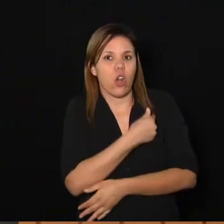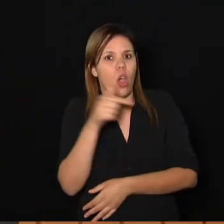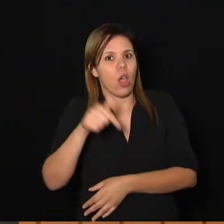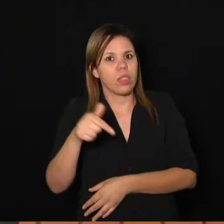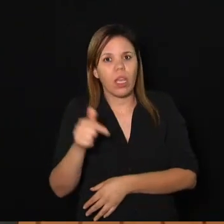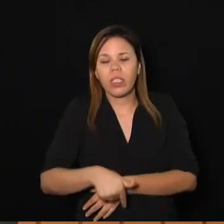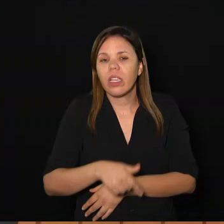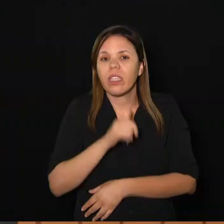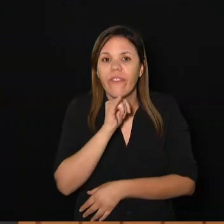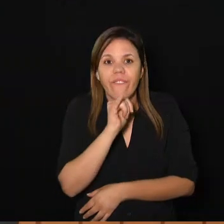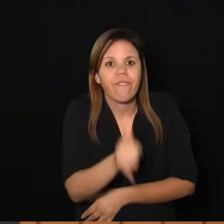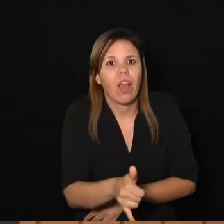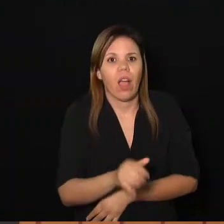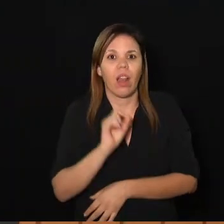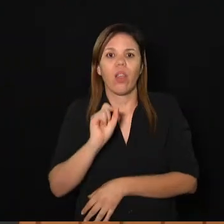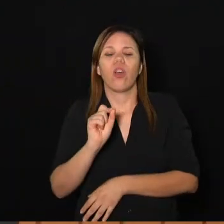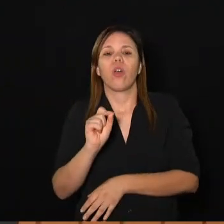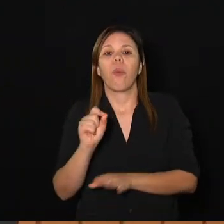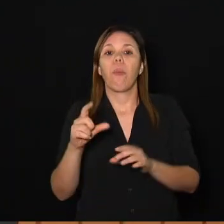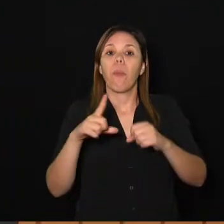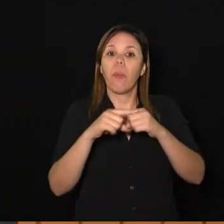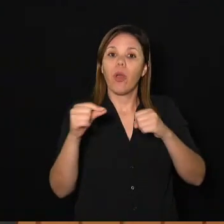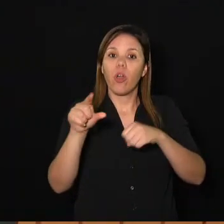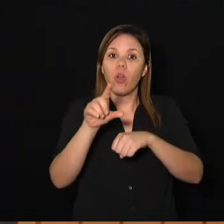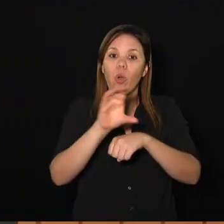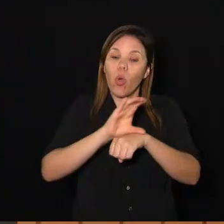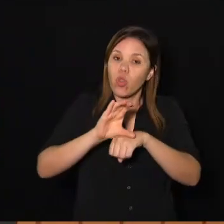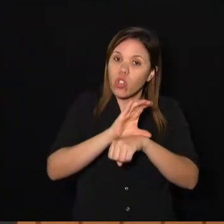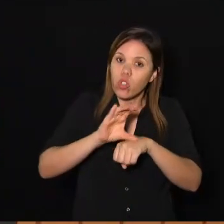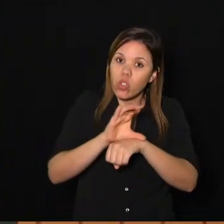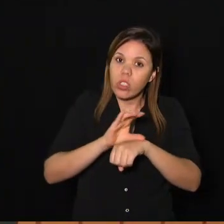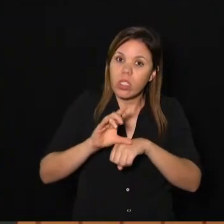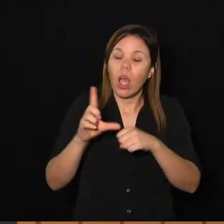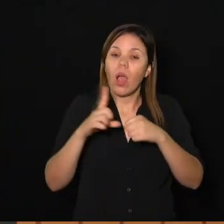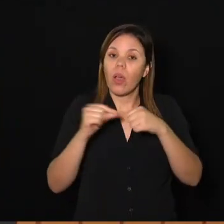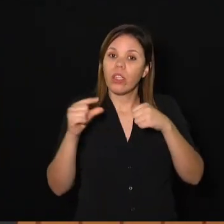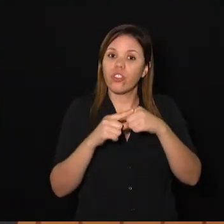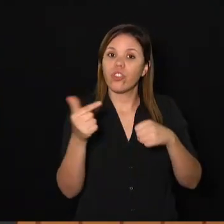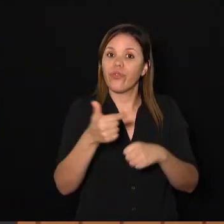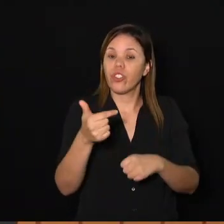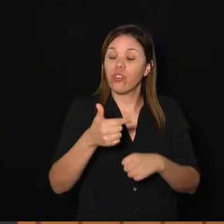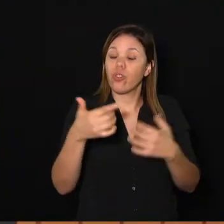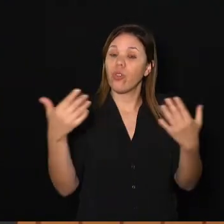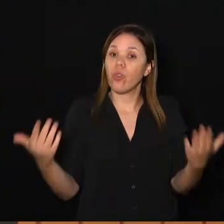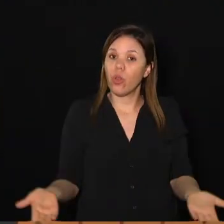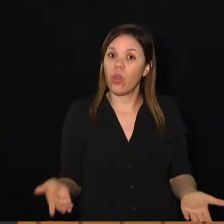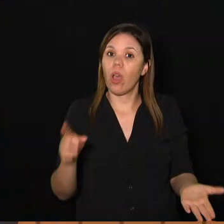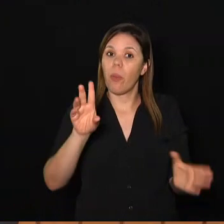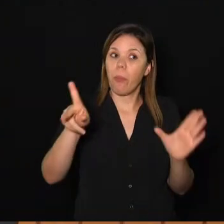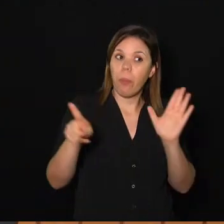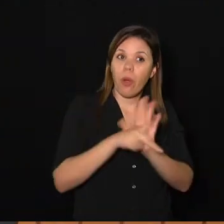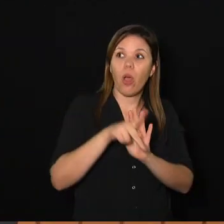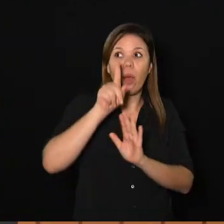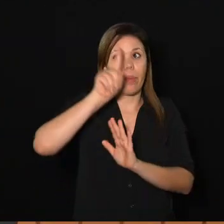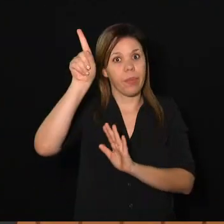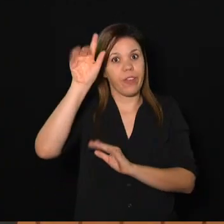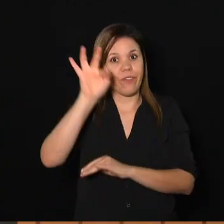estamos dizendo quem está dizendo é a própria constituição no artigo 22 então a competência privativa da união